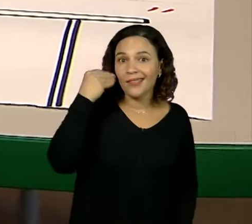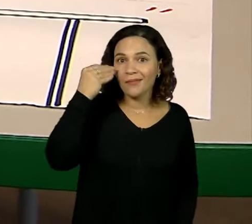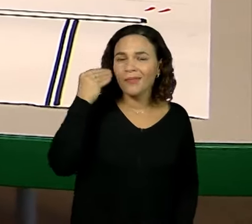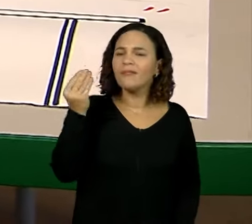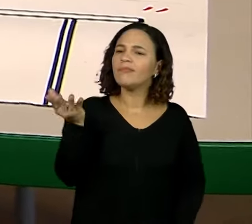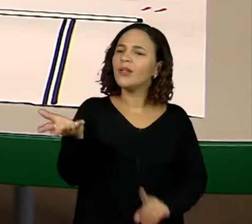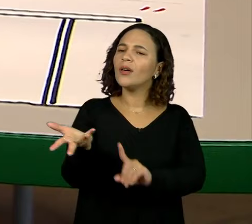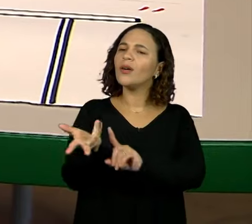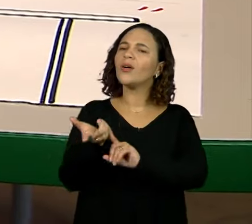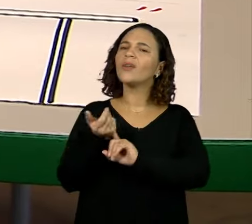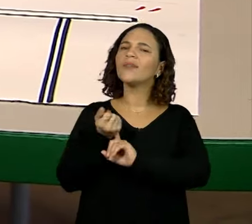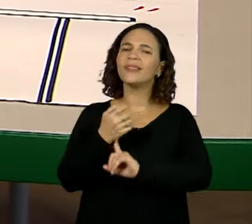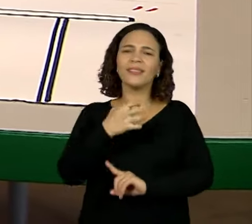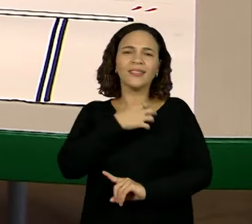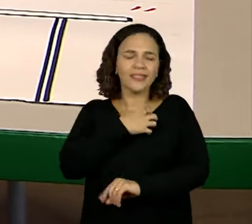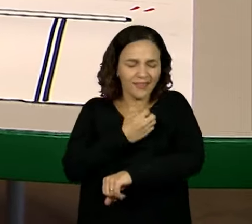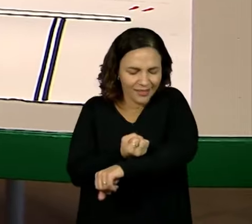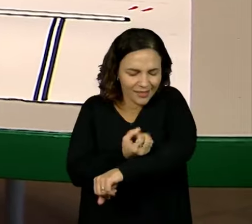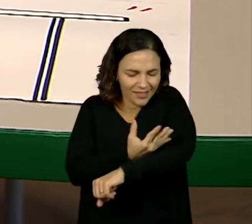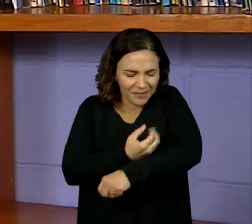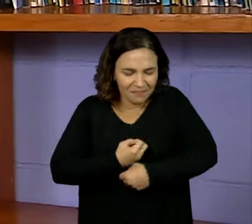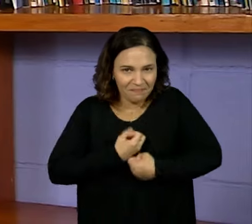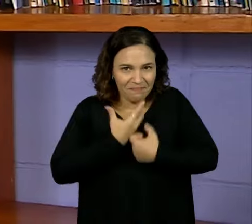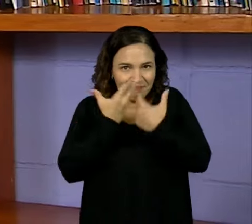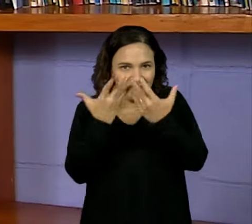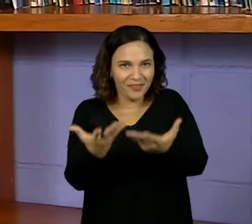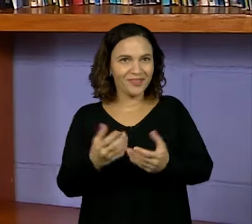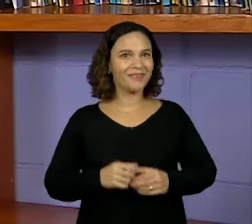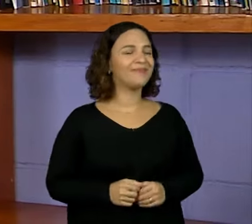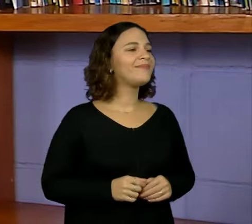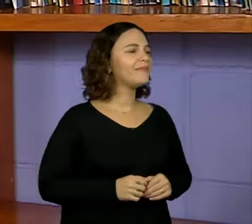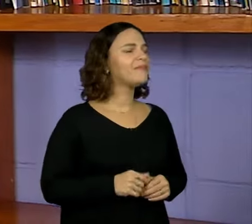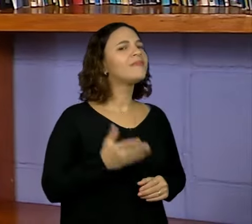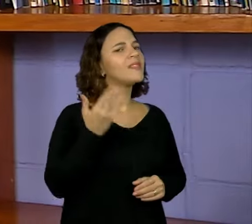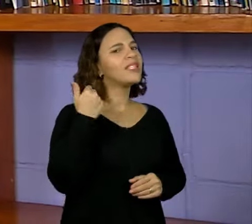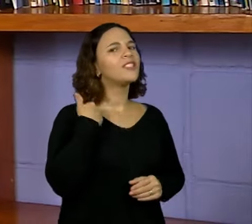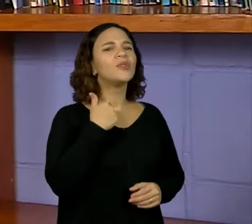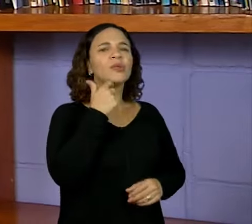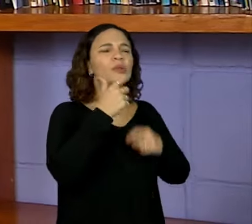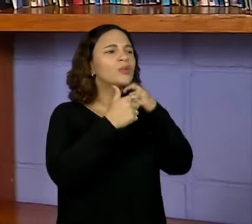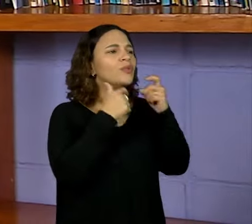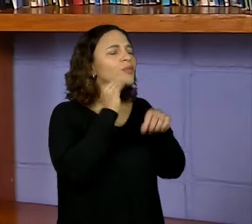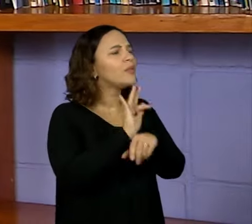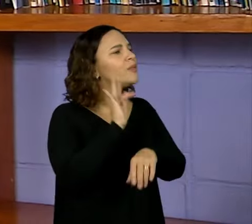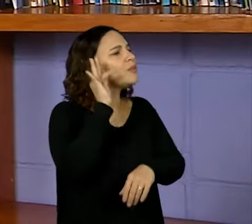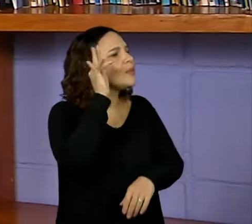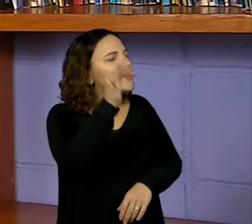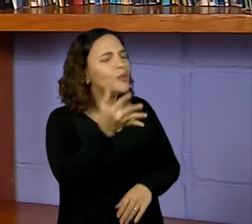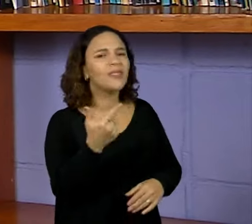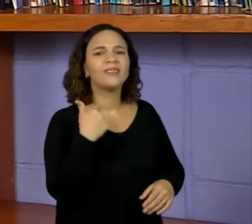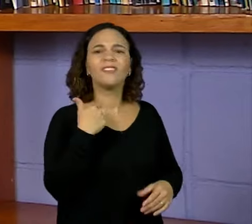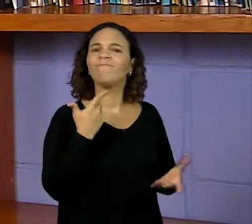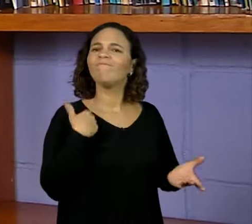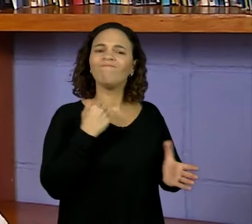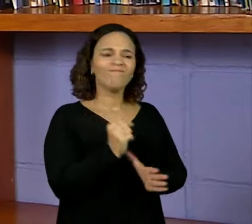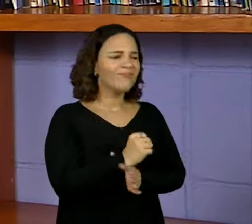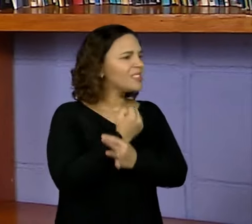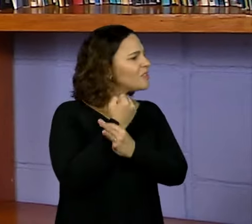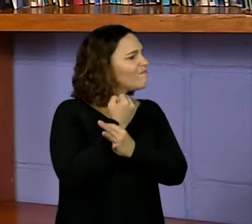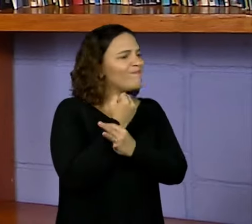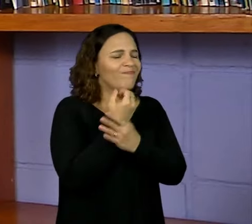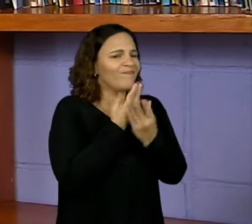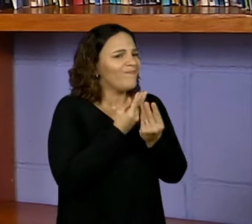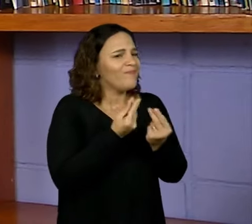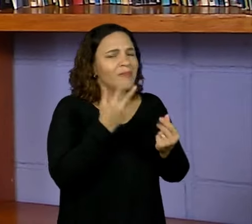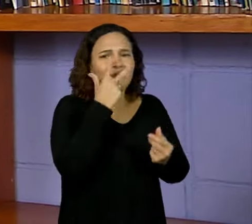profundo à expressão dos sentimentos. Tinha bastante dúvida sobre o meu futuro, inseguranças, às vezes parecia que não